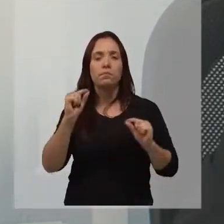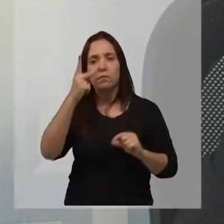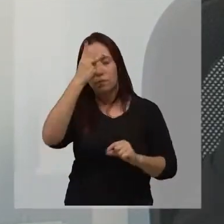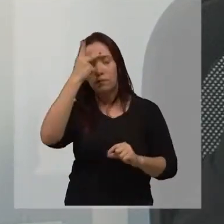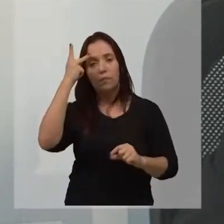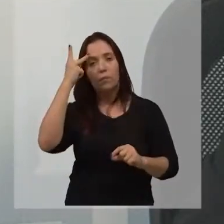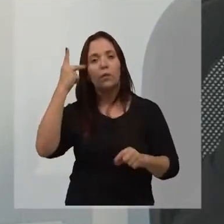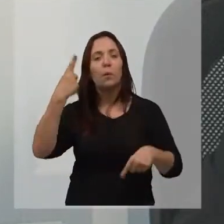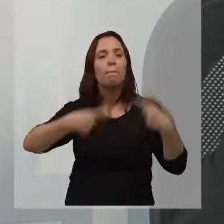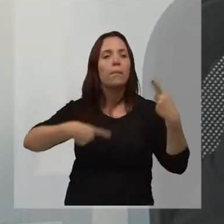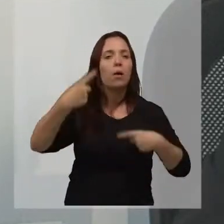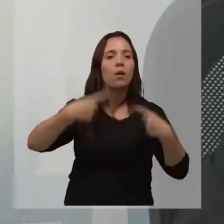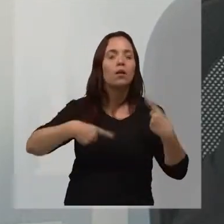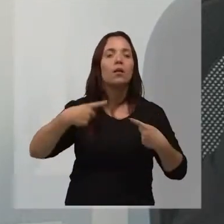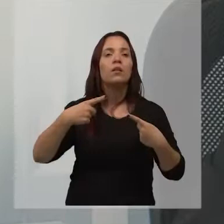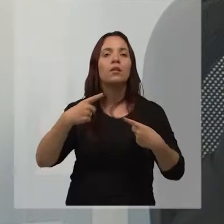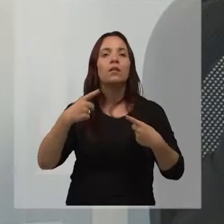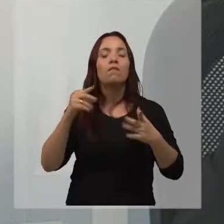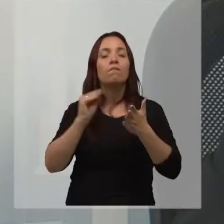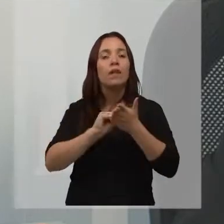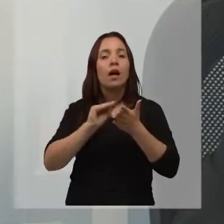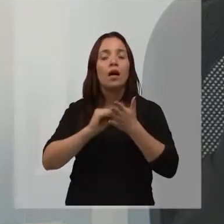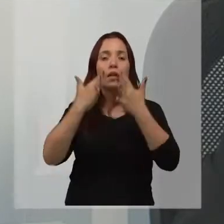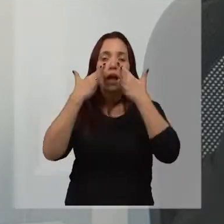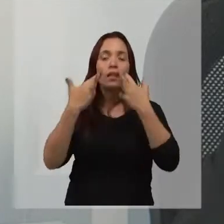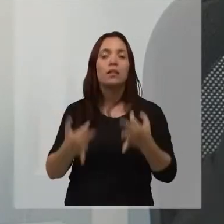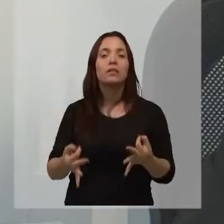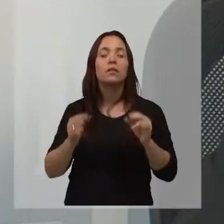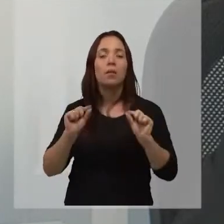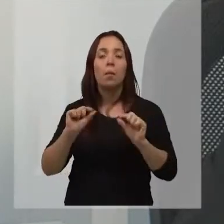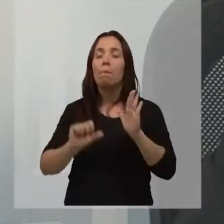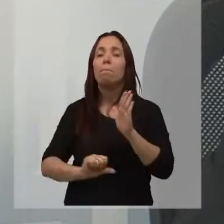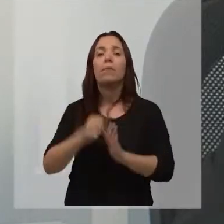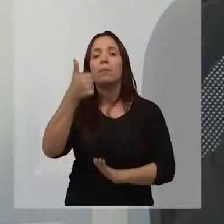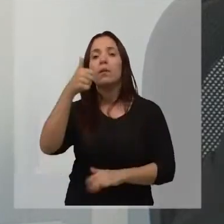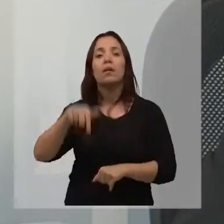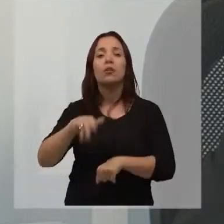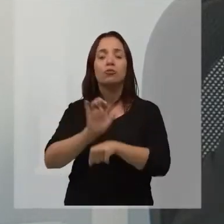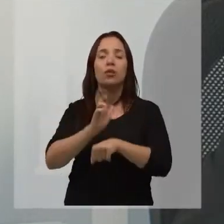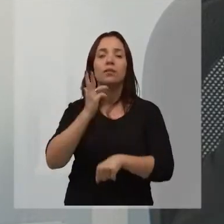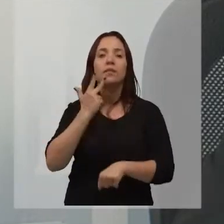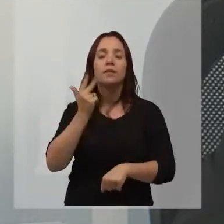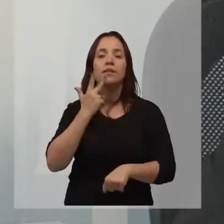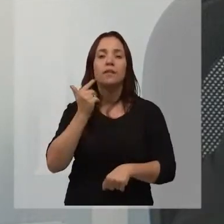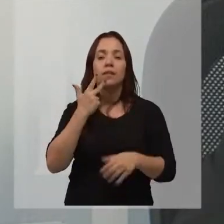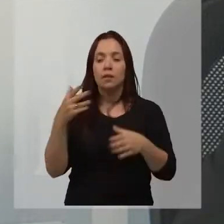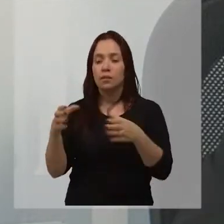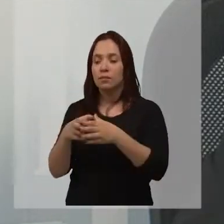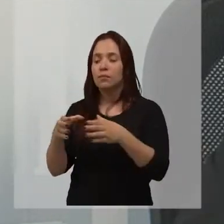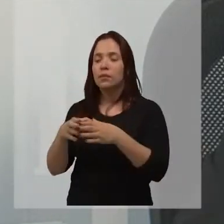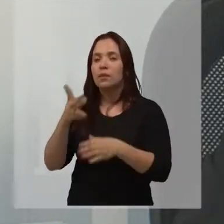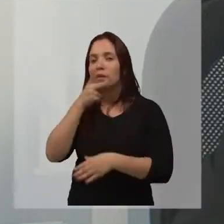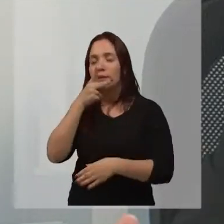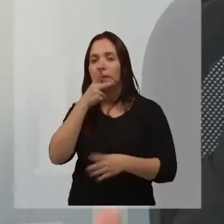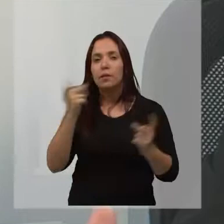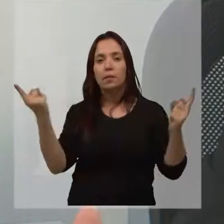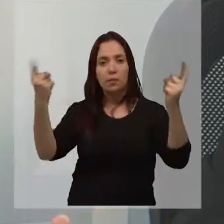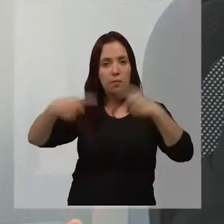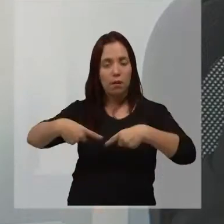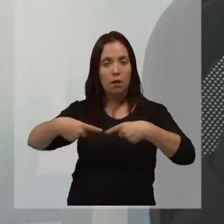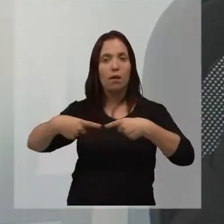atentos. Olha, é a primeira vez no estado do Ceará que a oposição, toda